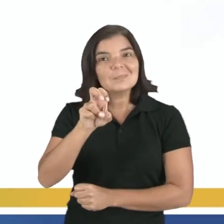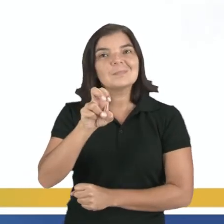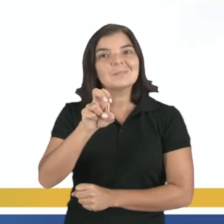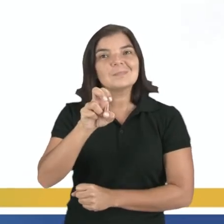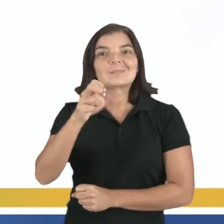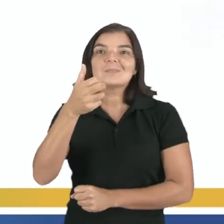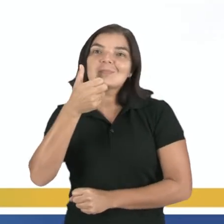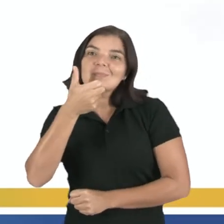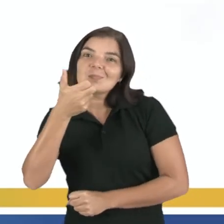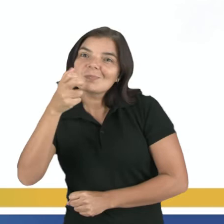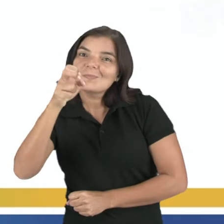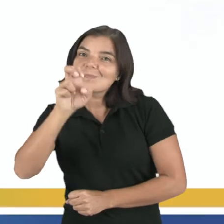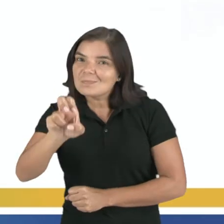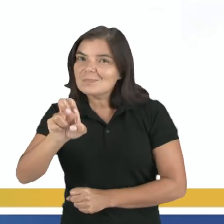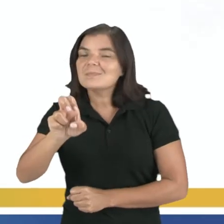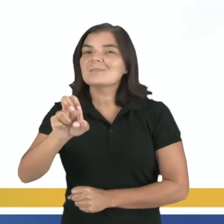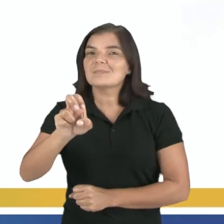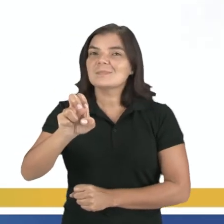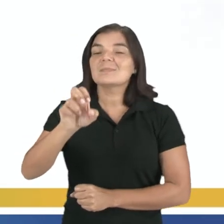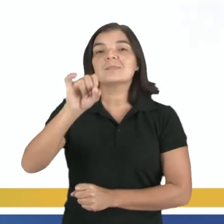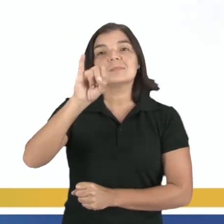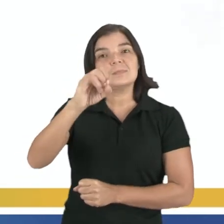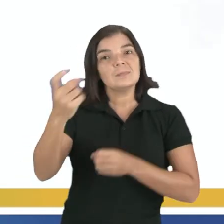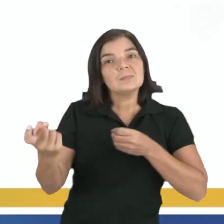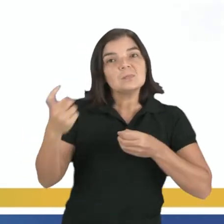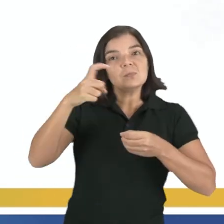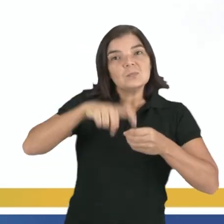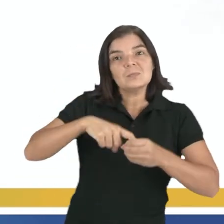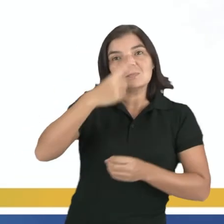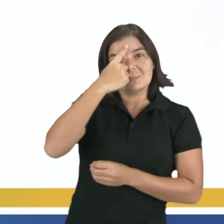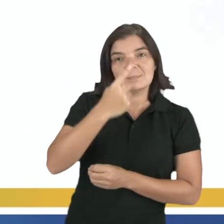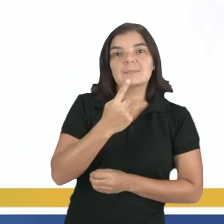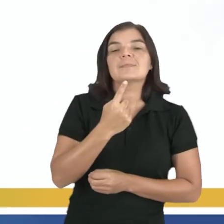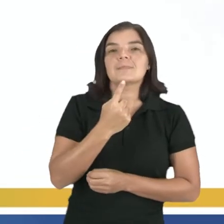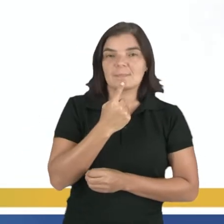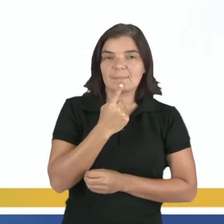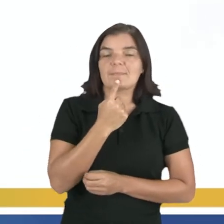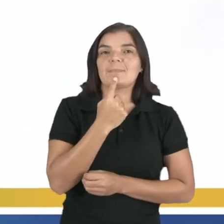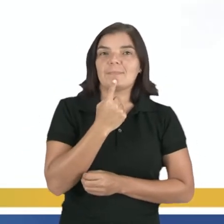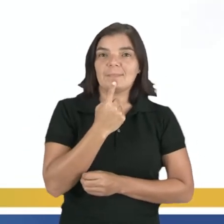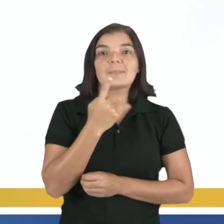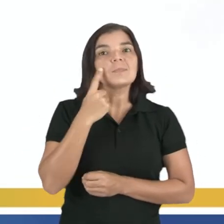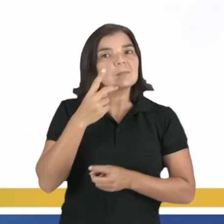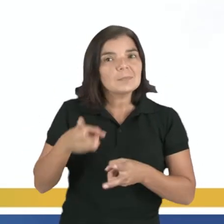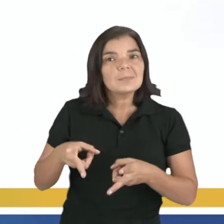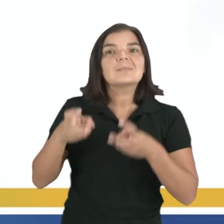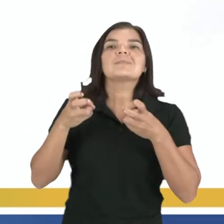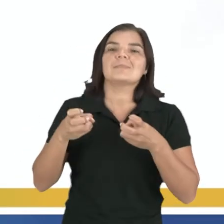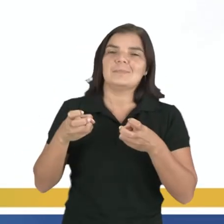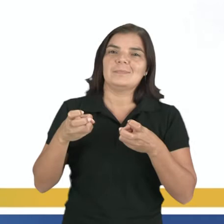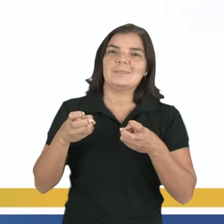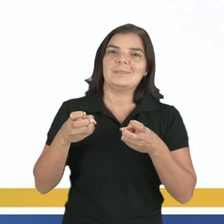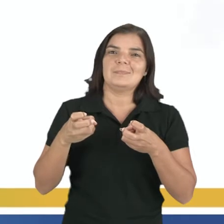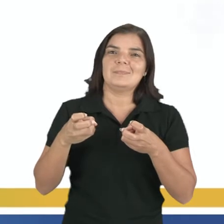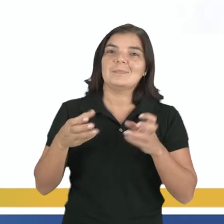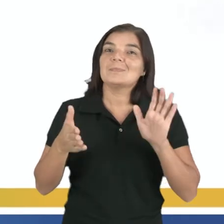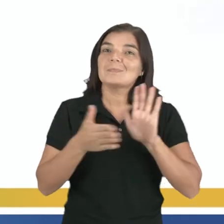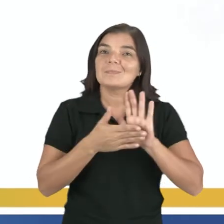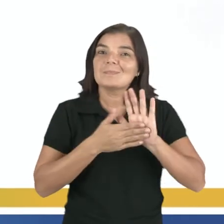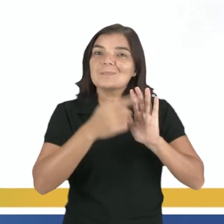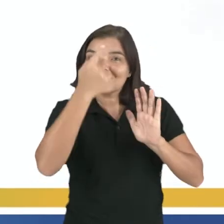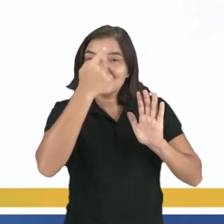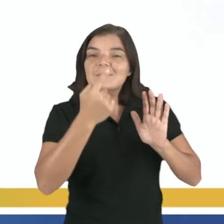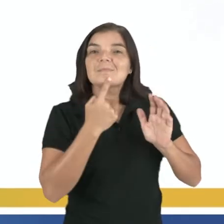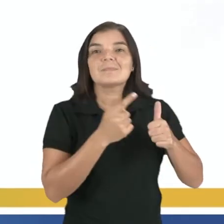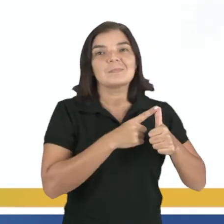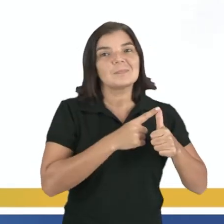vai dar 15 cubos. Se a gente voltar aqui para a nossa imagem, né, você vai ver, ó, a própria imagem sugere isso. Na